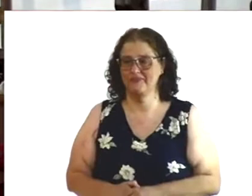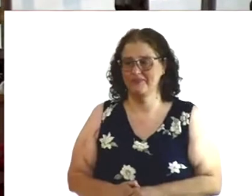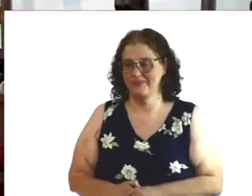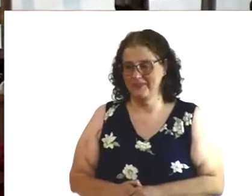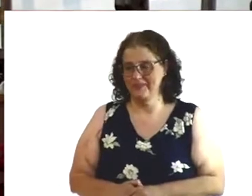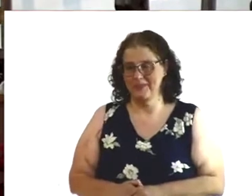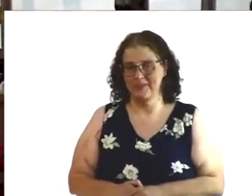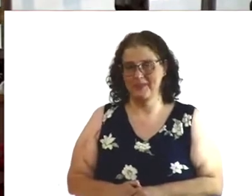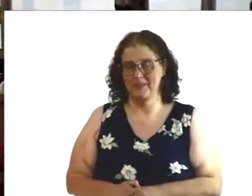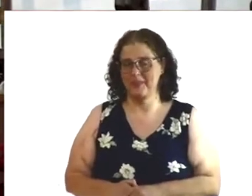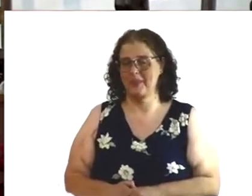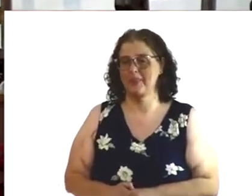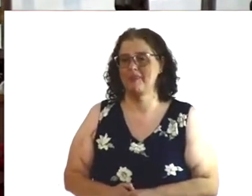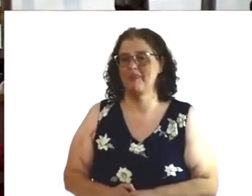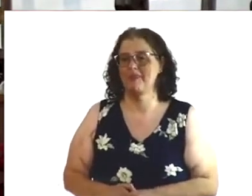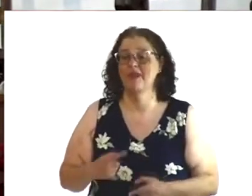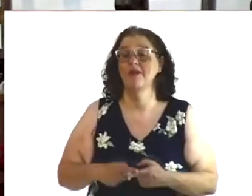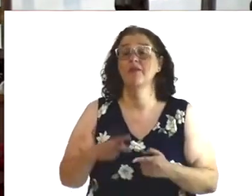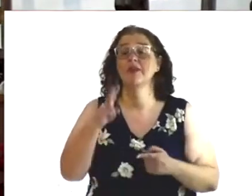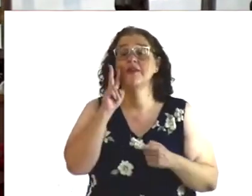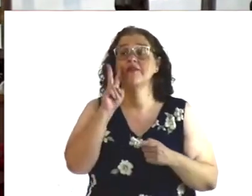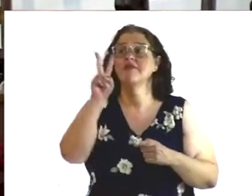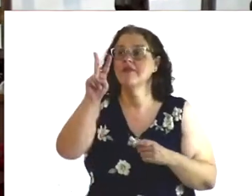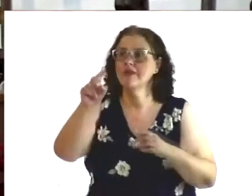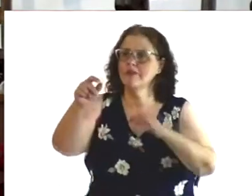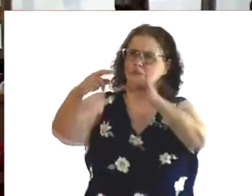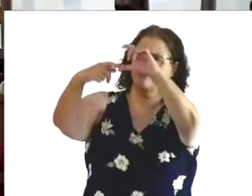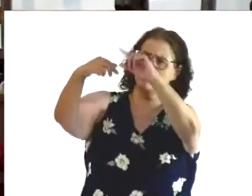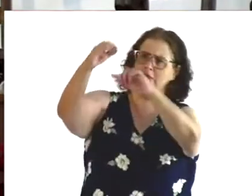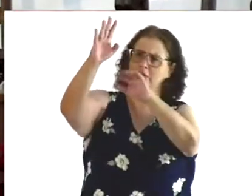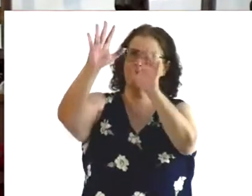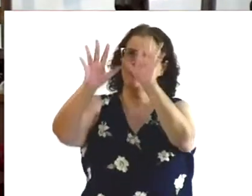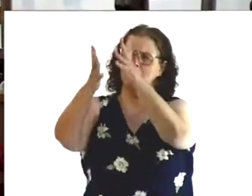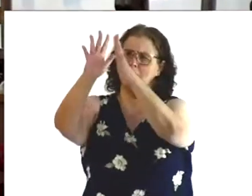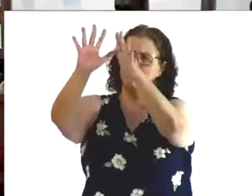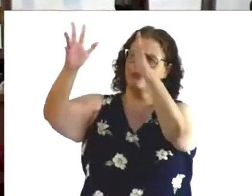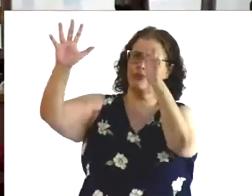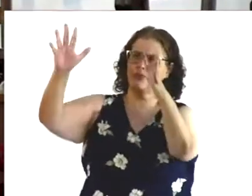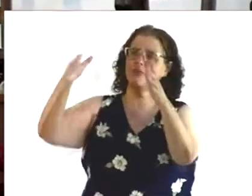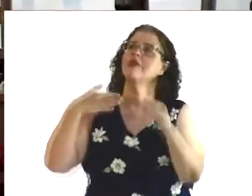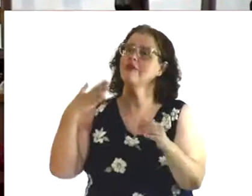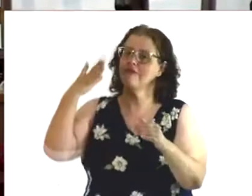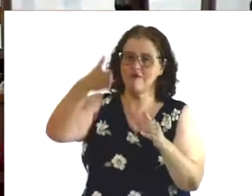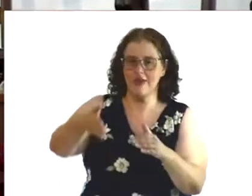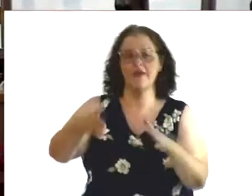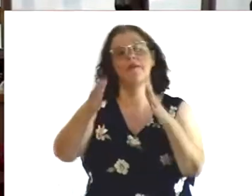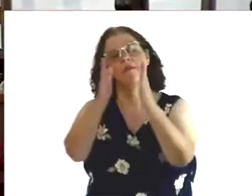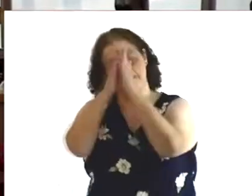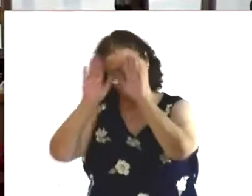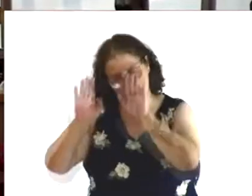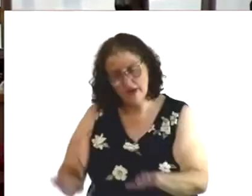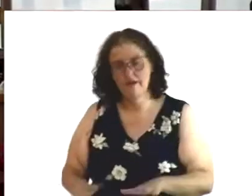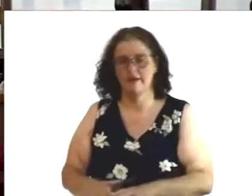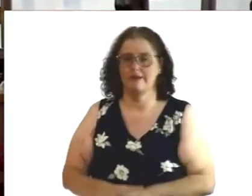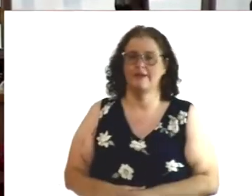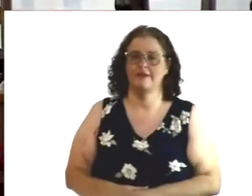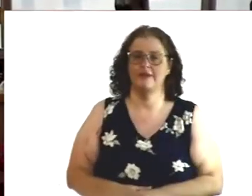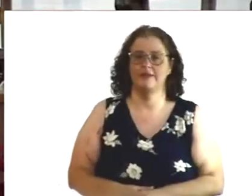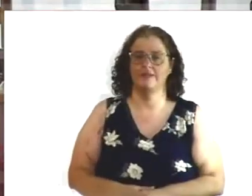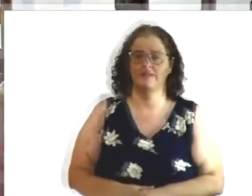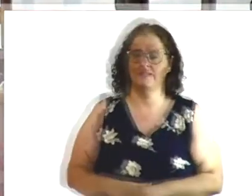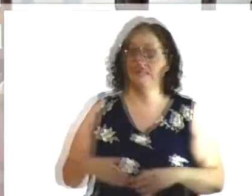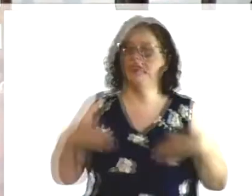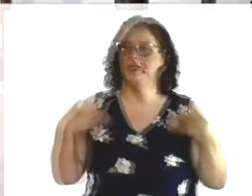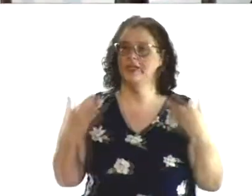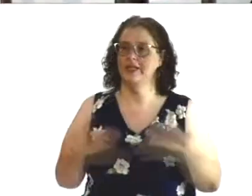texto, vimos a sua estrela no Oriente e viemos para adorá-lo. Tendo ouvido isso, alarmou-se o